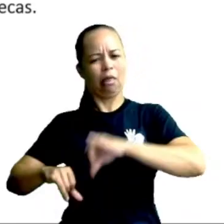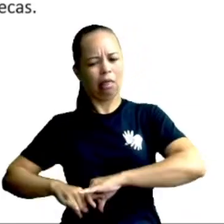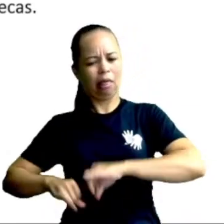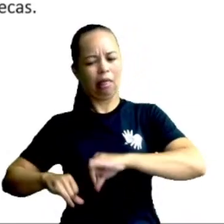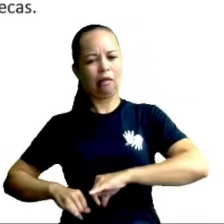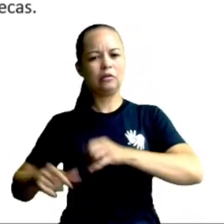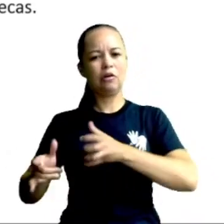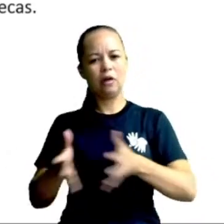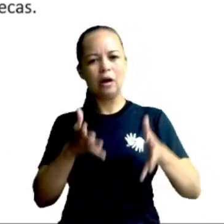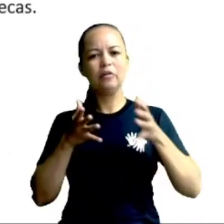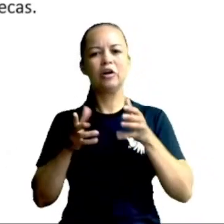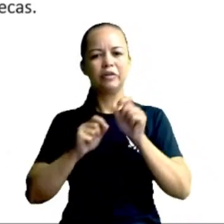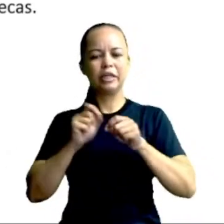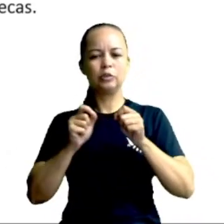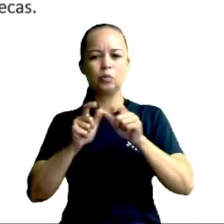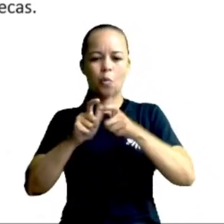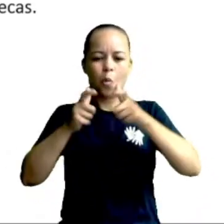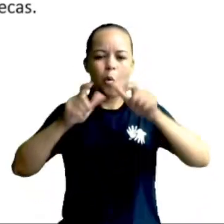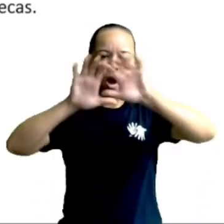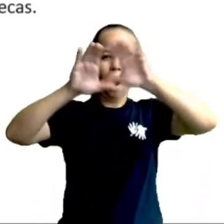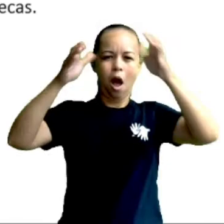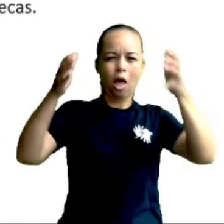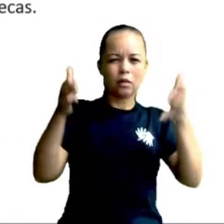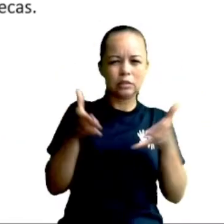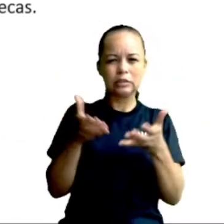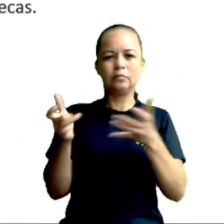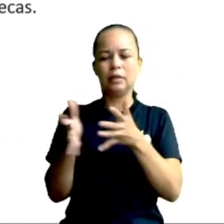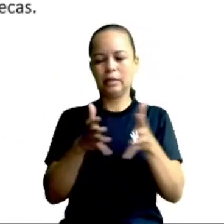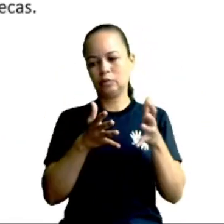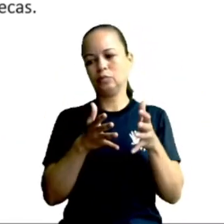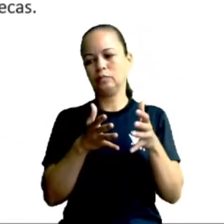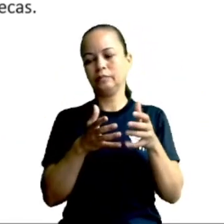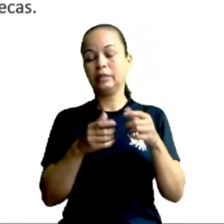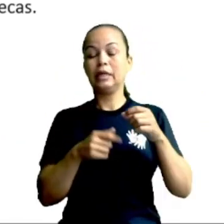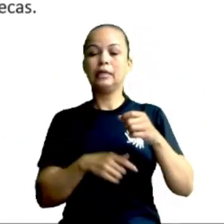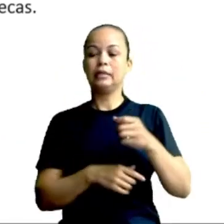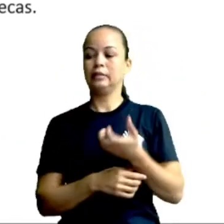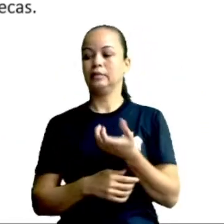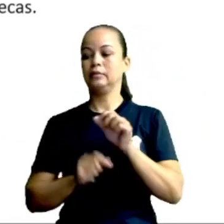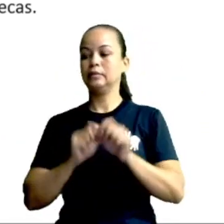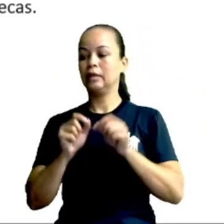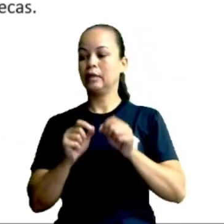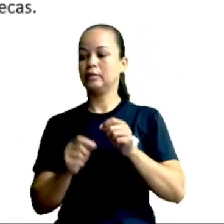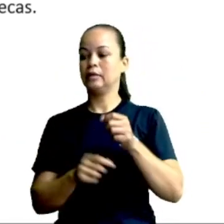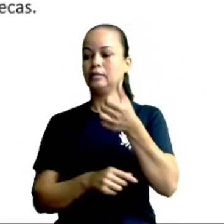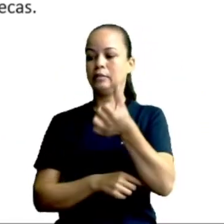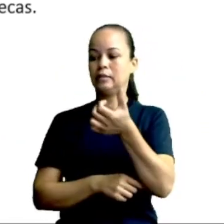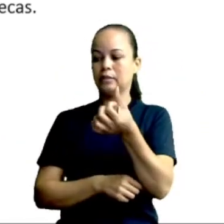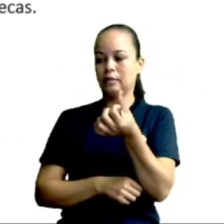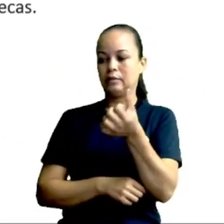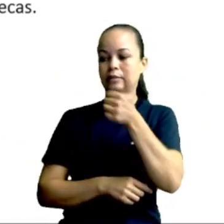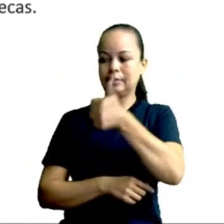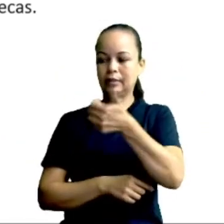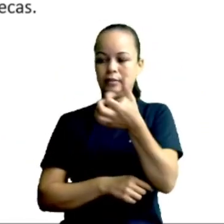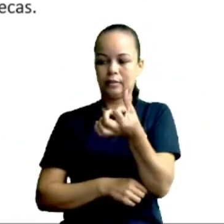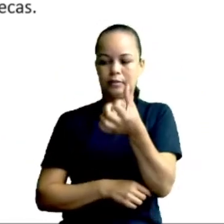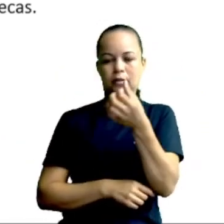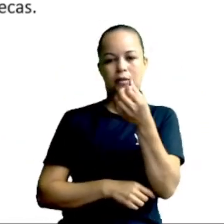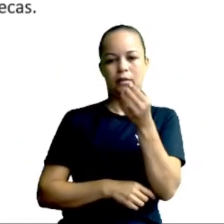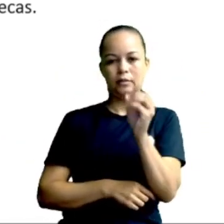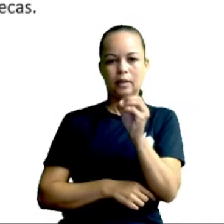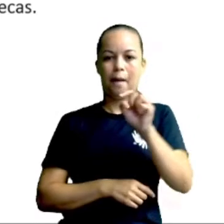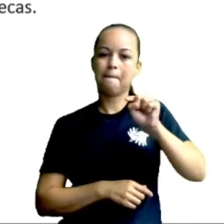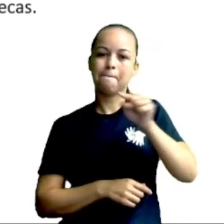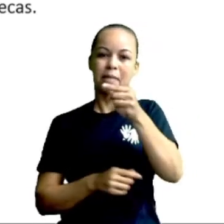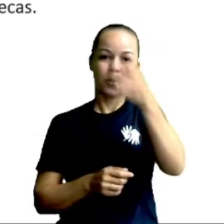né, provenientes do aquecimento global. São cerca de 160 mil pessoas que morrem todo ano, né? As